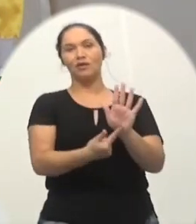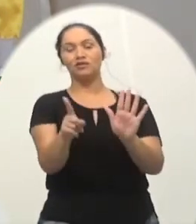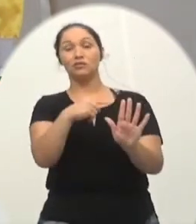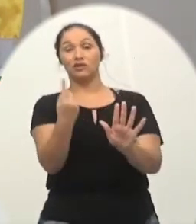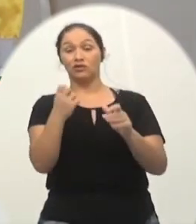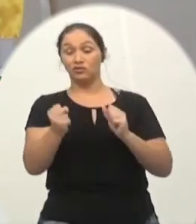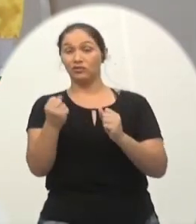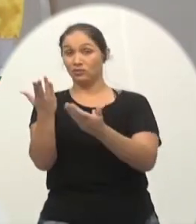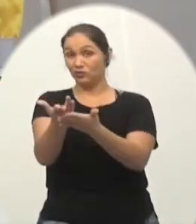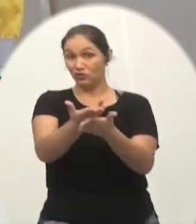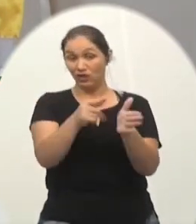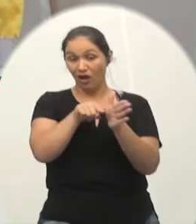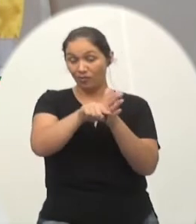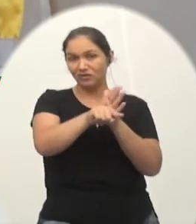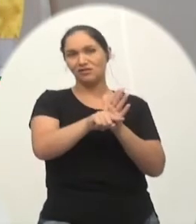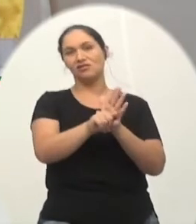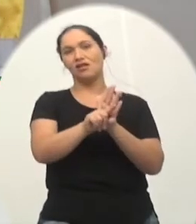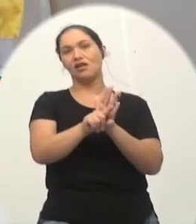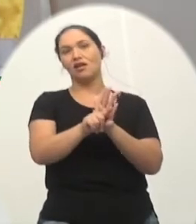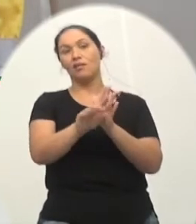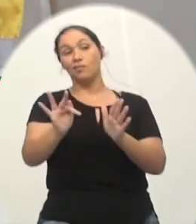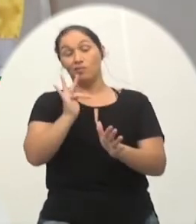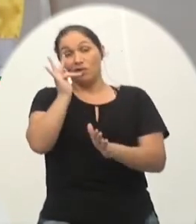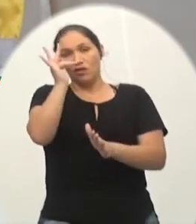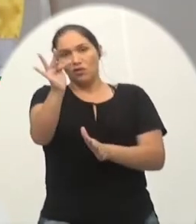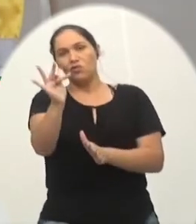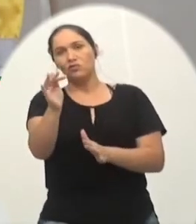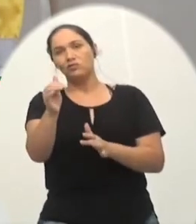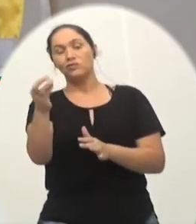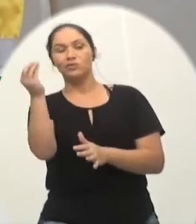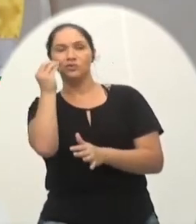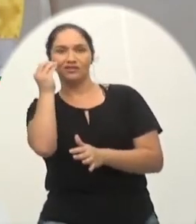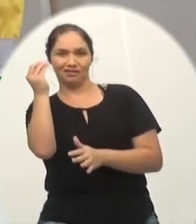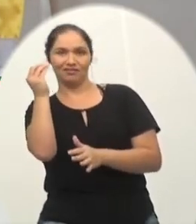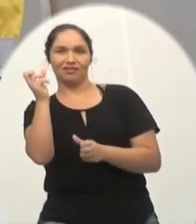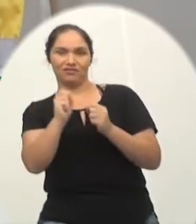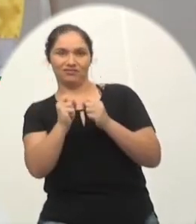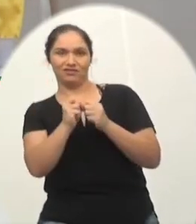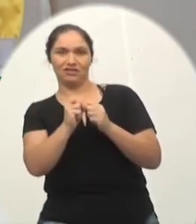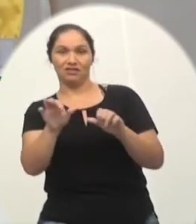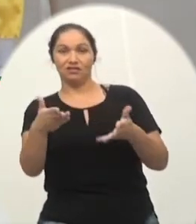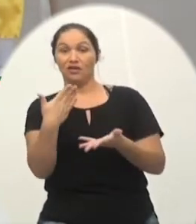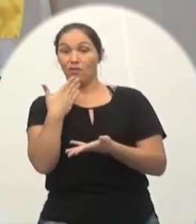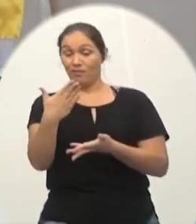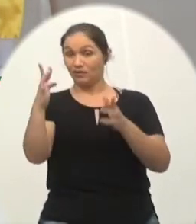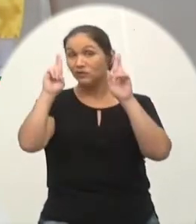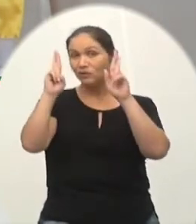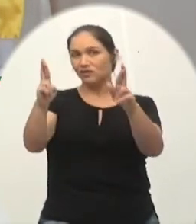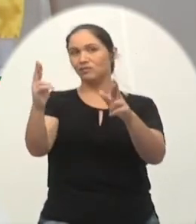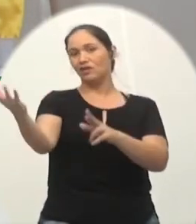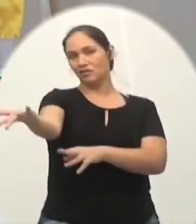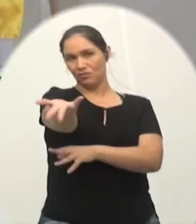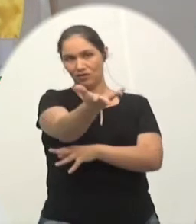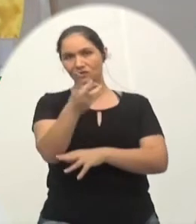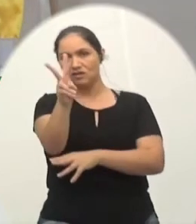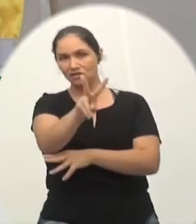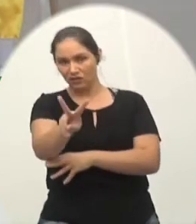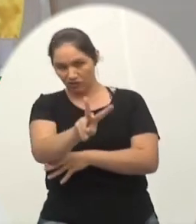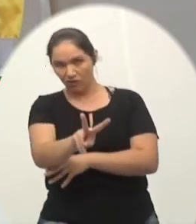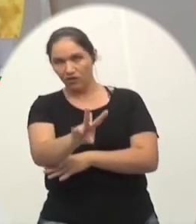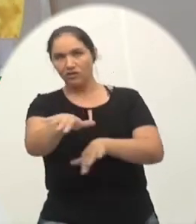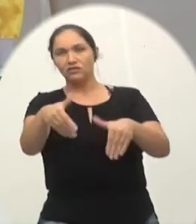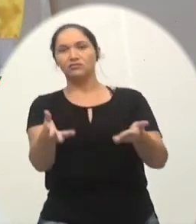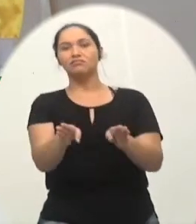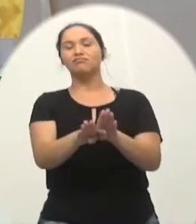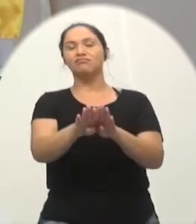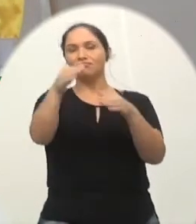dizendo mas com todo o respeito vamos pedir para todos os vereadores, né, que a gente possa fazer isso. Desde mão já agradecer